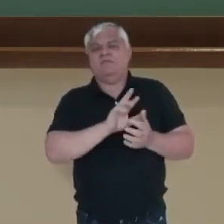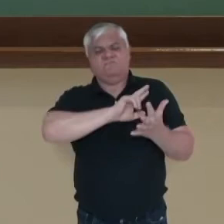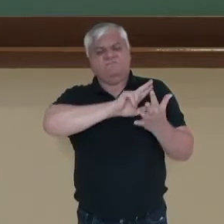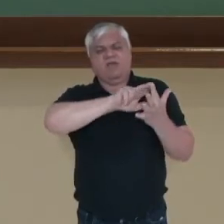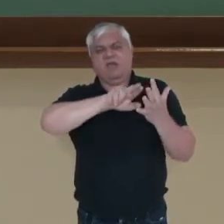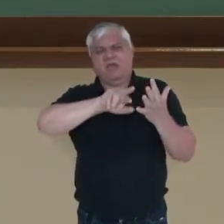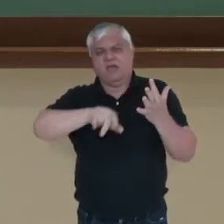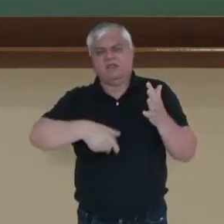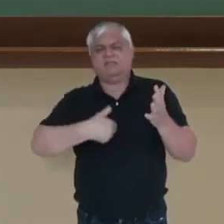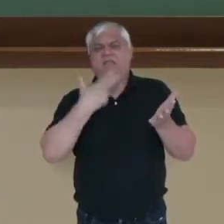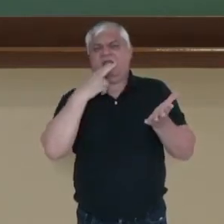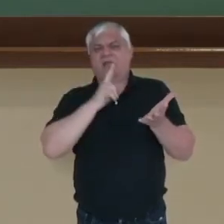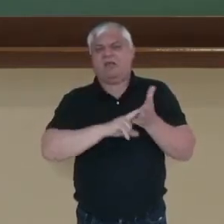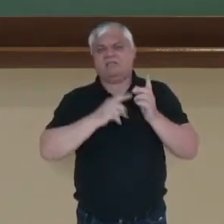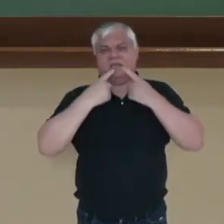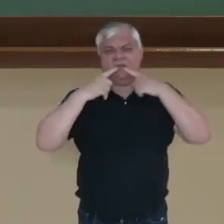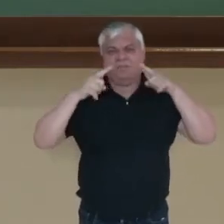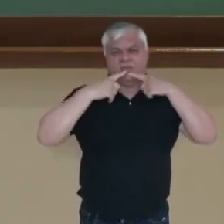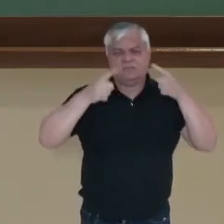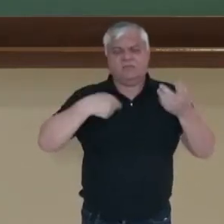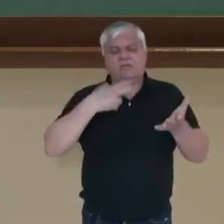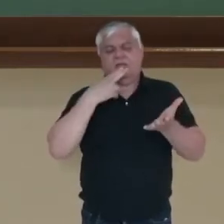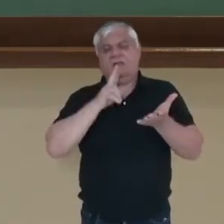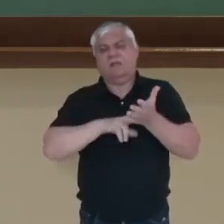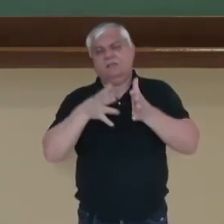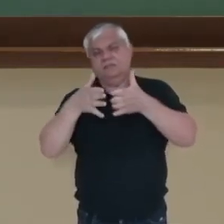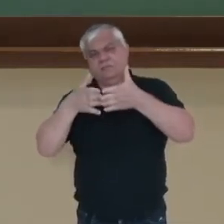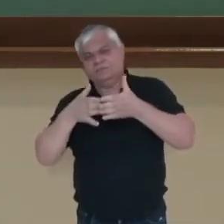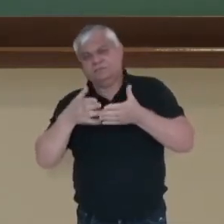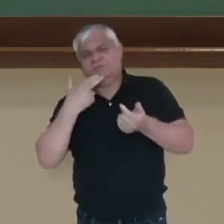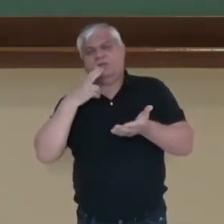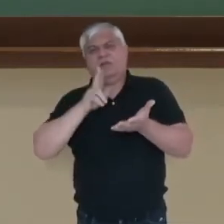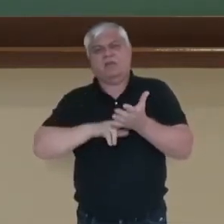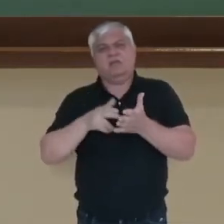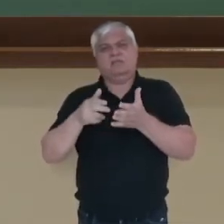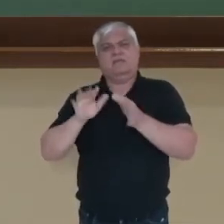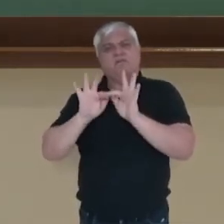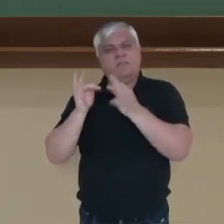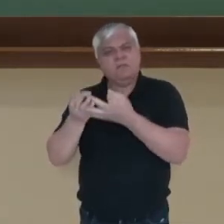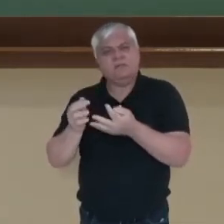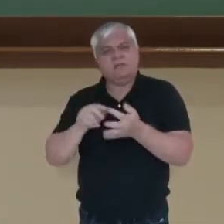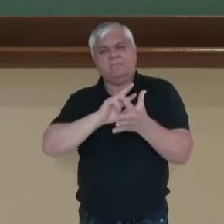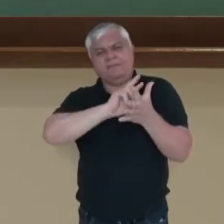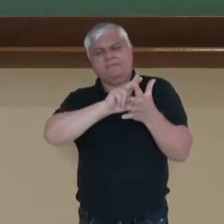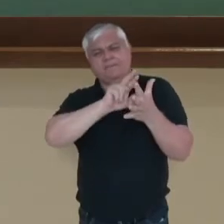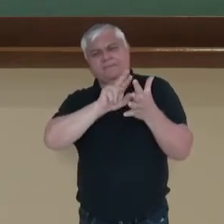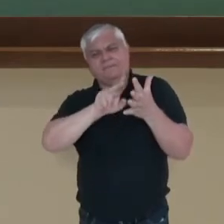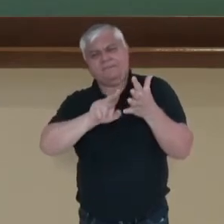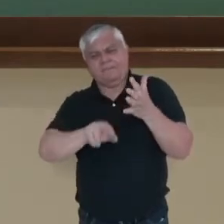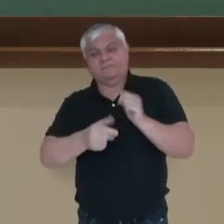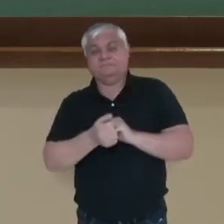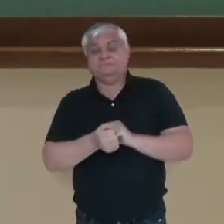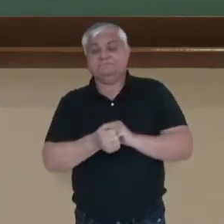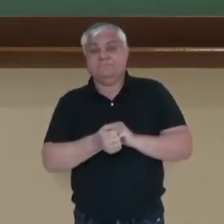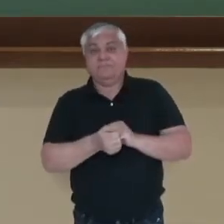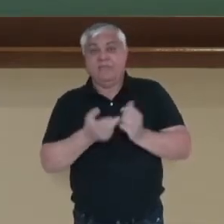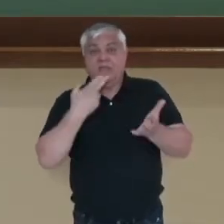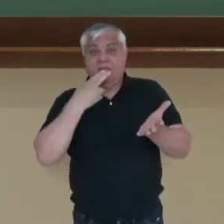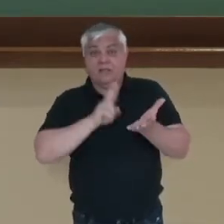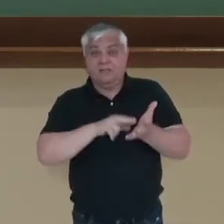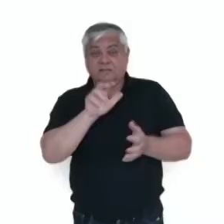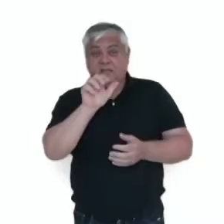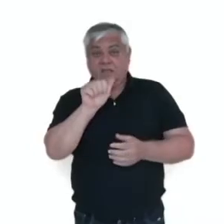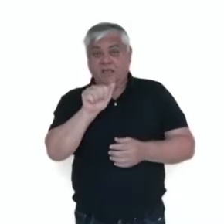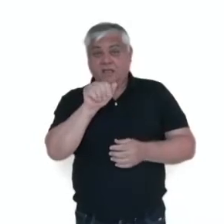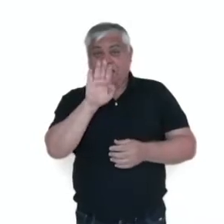de reclamação, de solicitação, carta familiar, né? A carta aberta, por exemplo, é uma